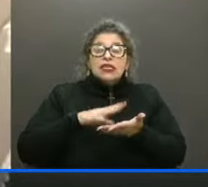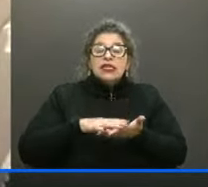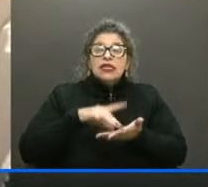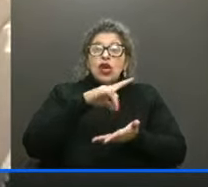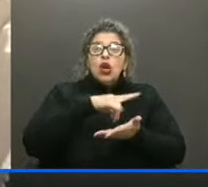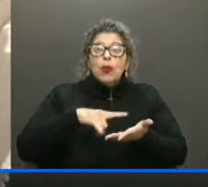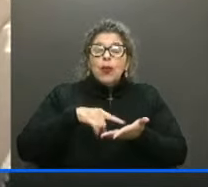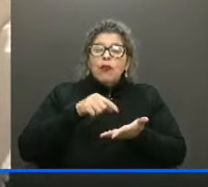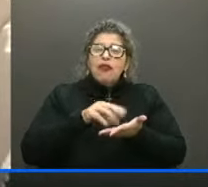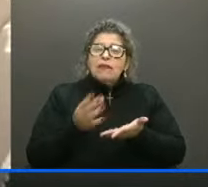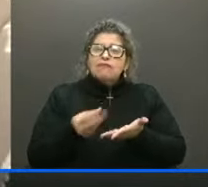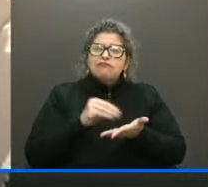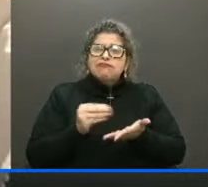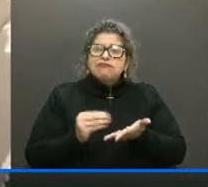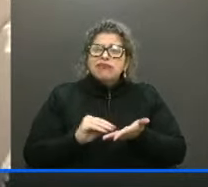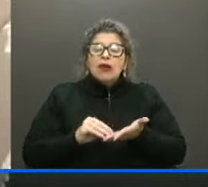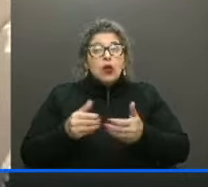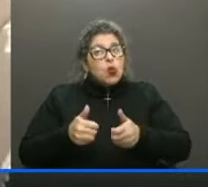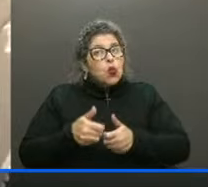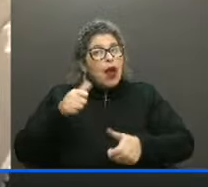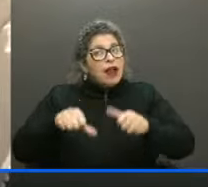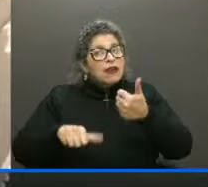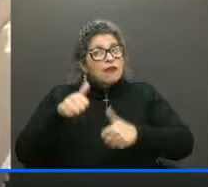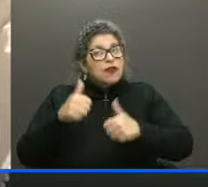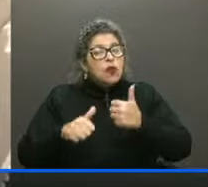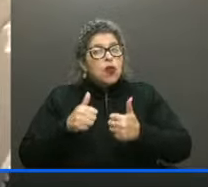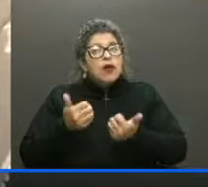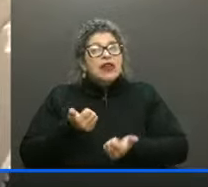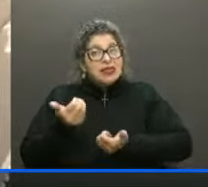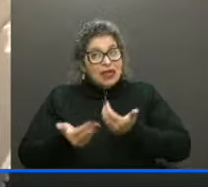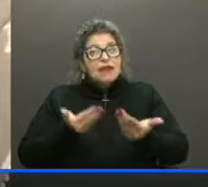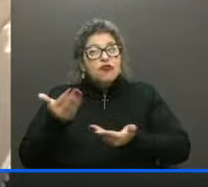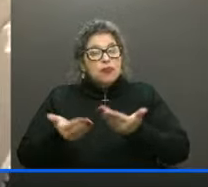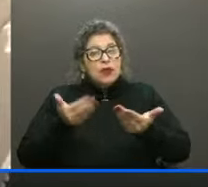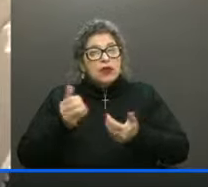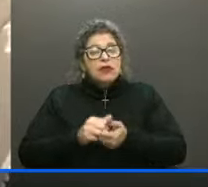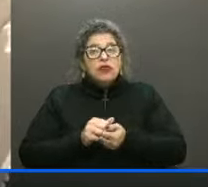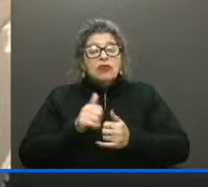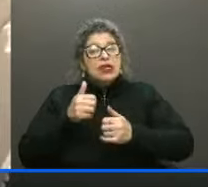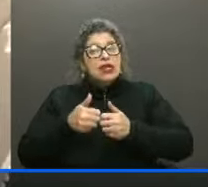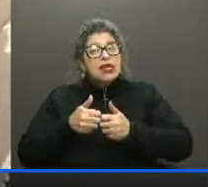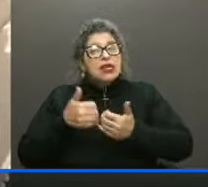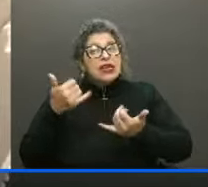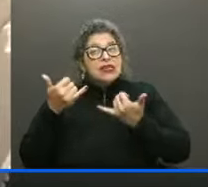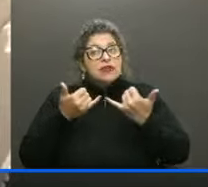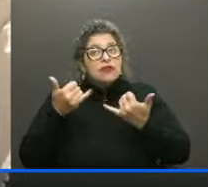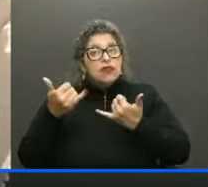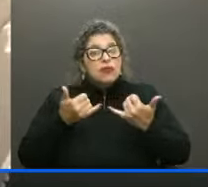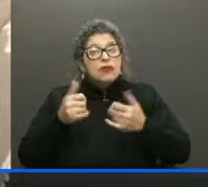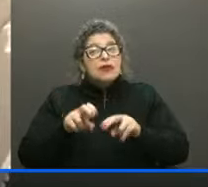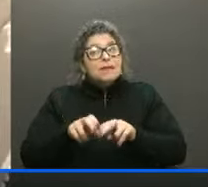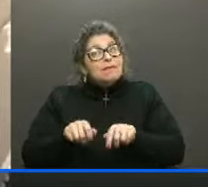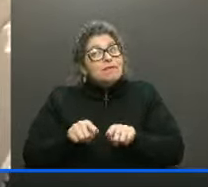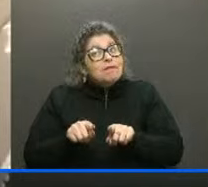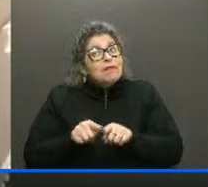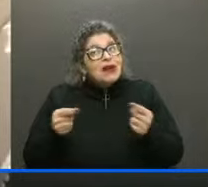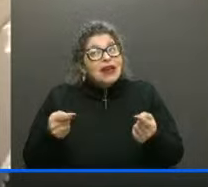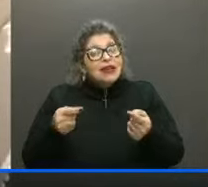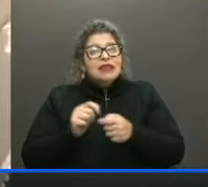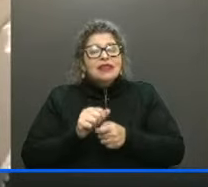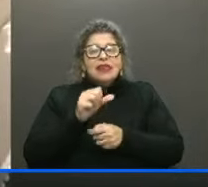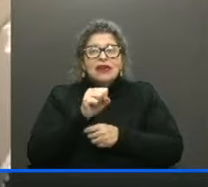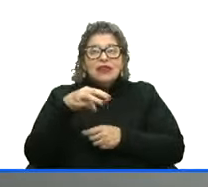sim, bastante o atendimento e as informações, porém, a ESMED tem